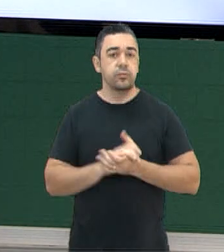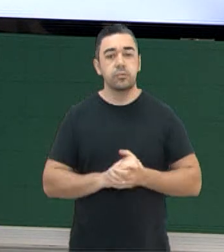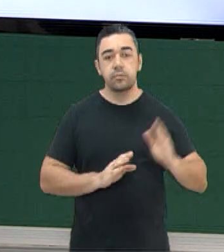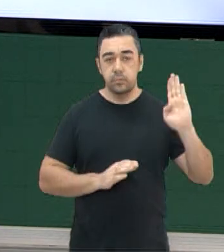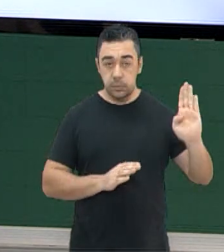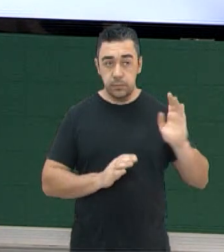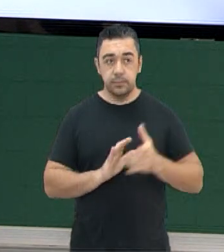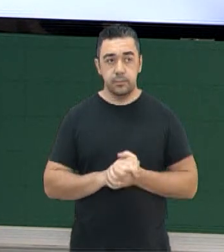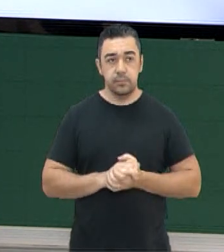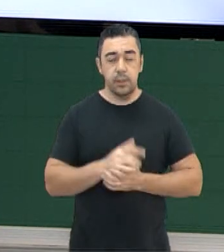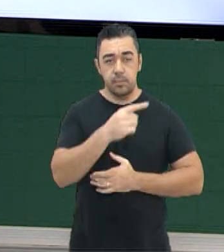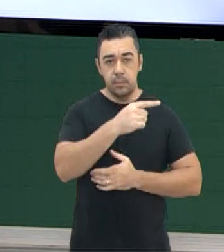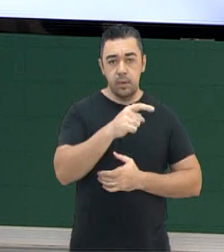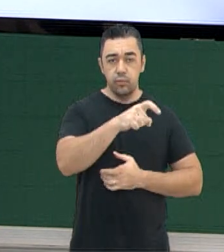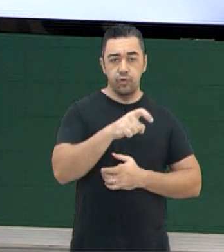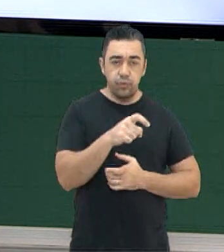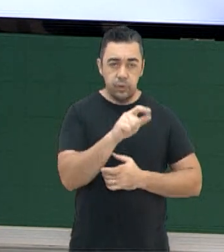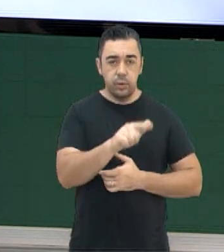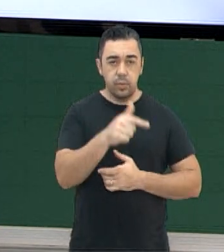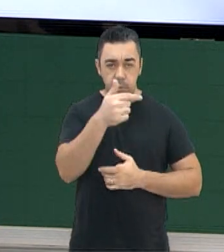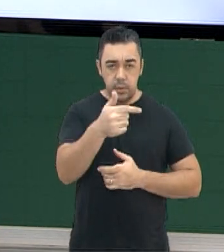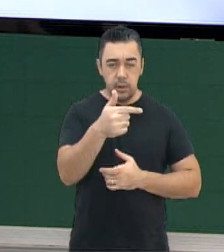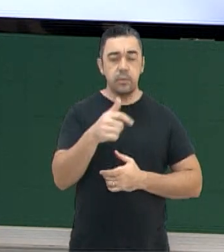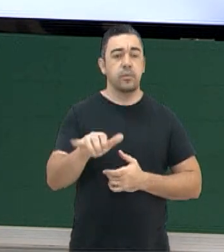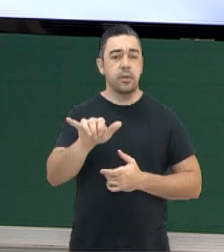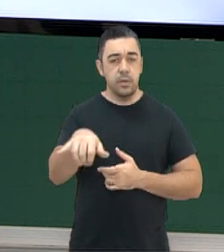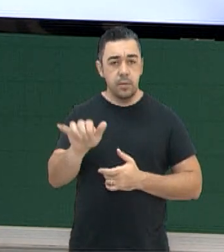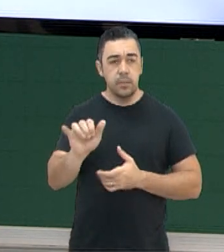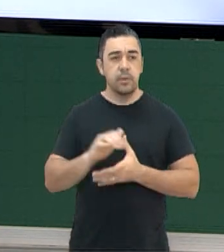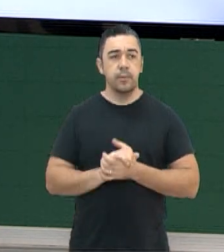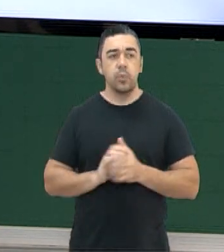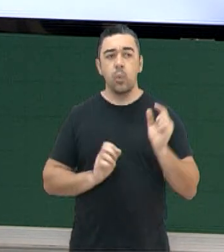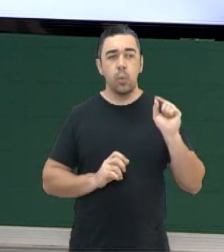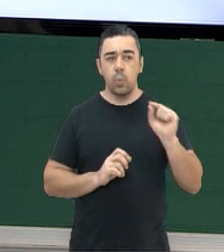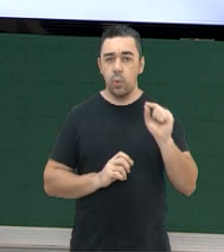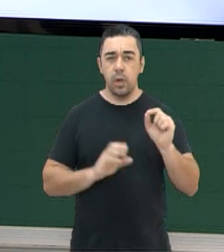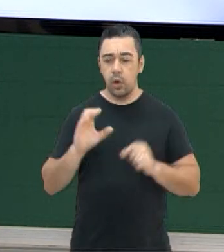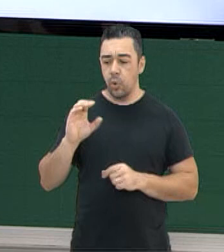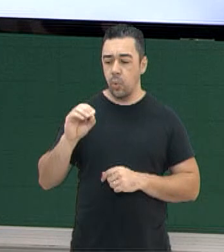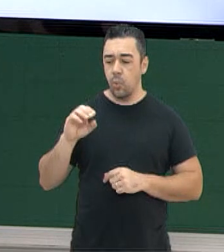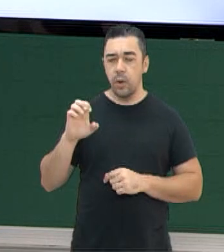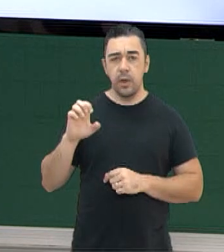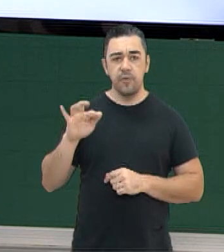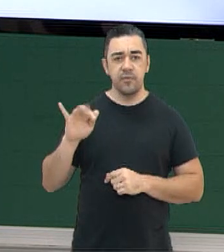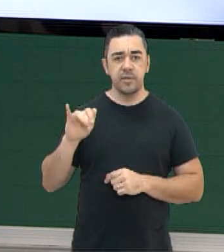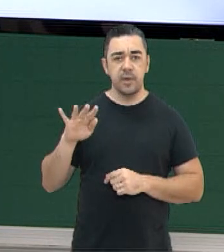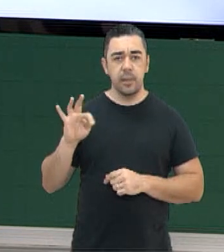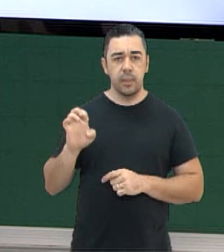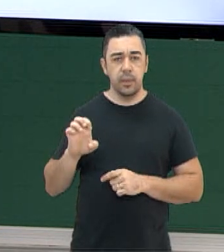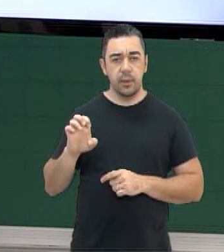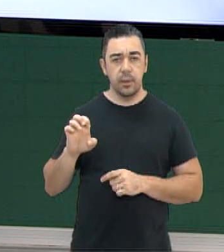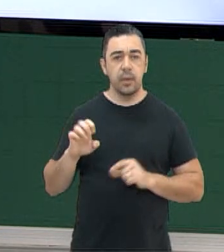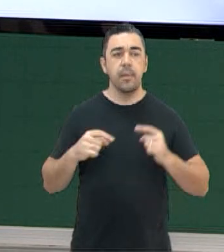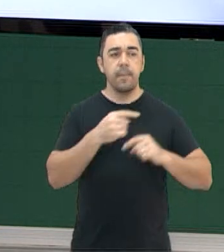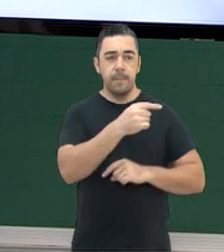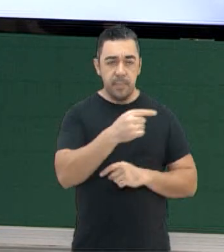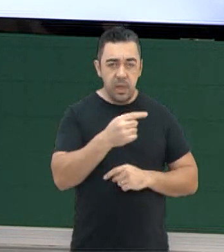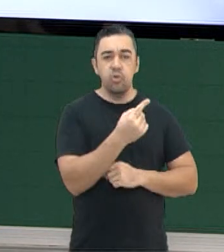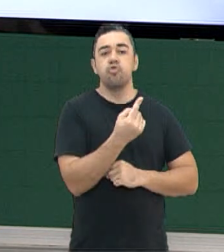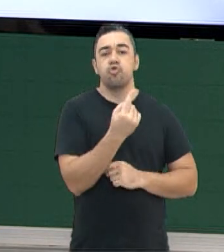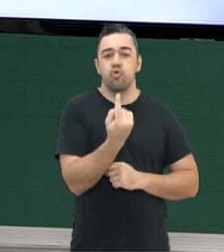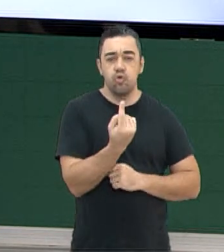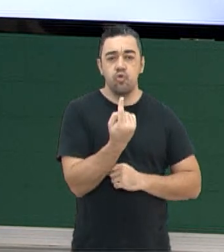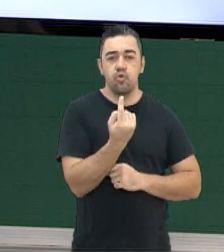B, menos x ao quadrado, y. Quem que é o coeficiente? Menos 1. Quem que é a parte